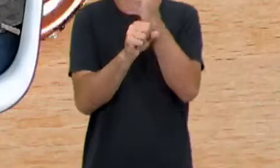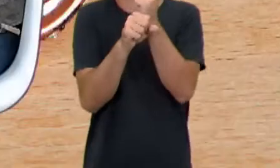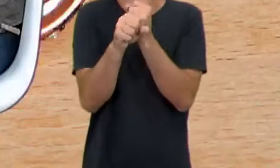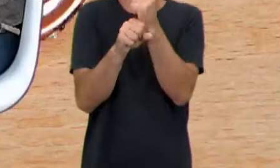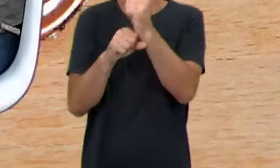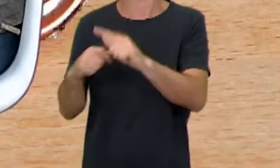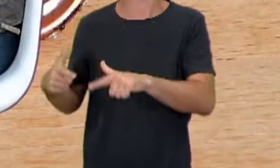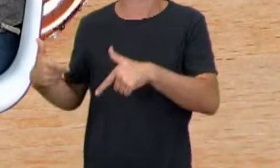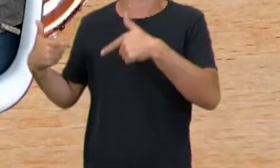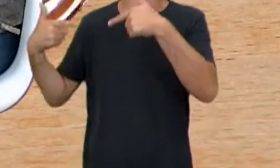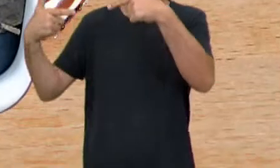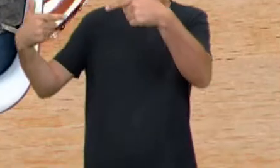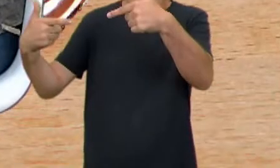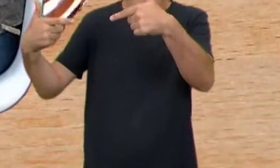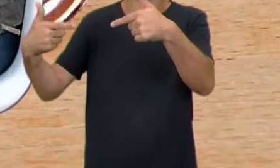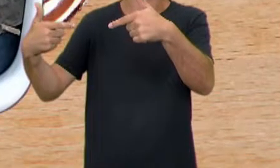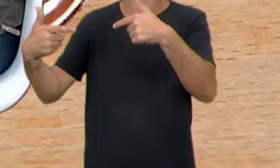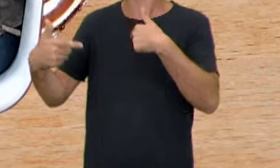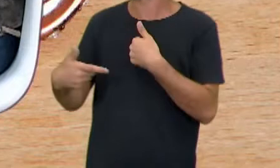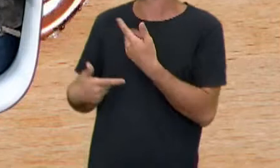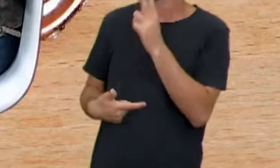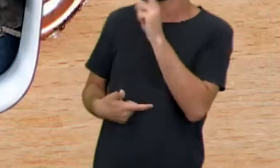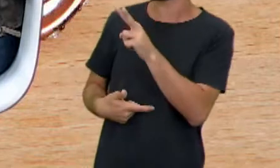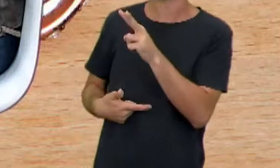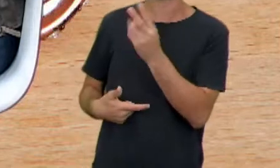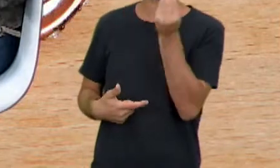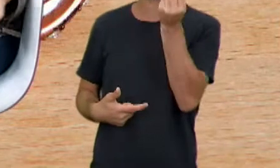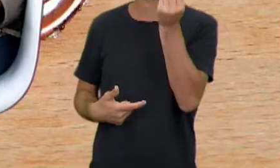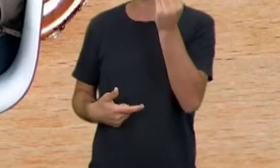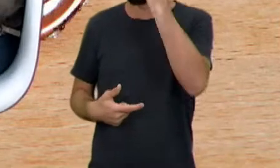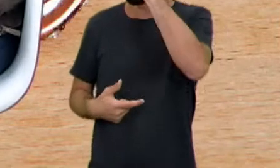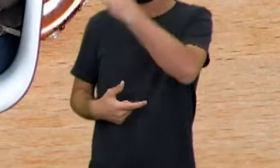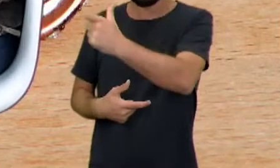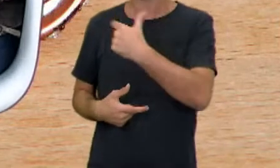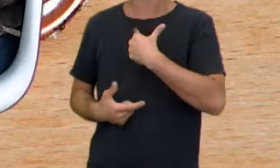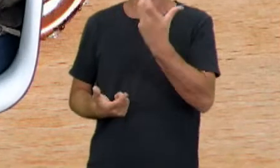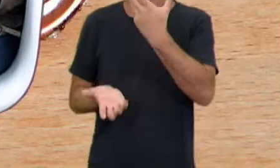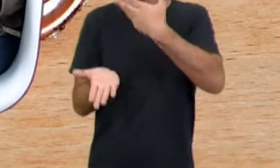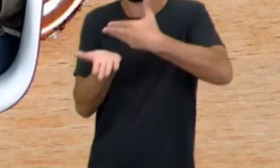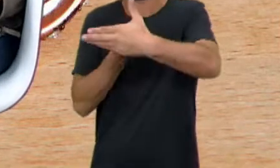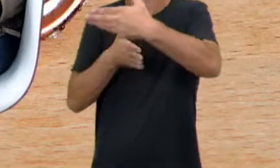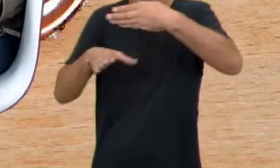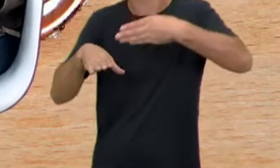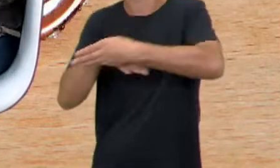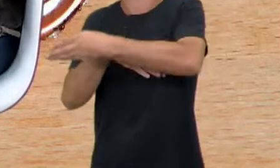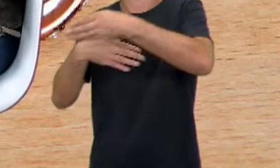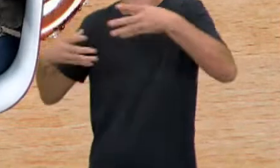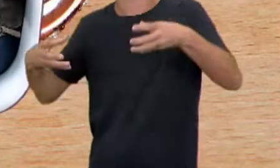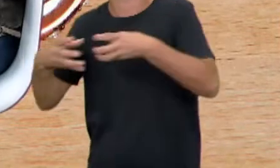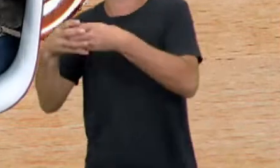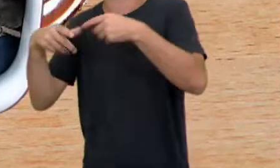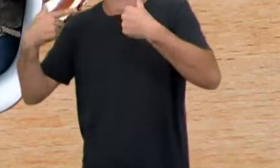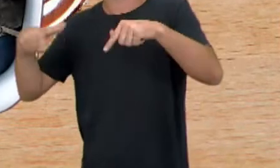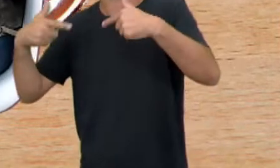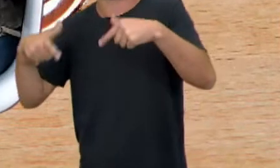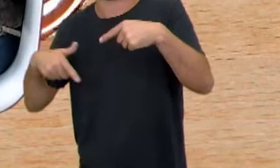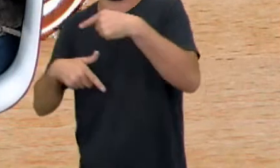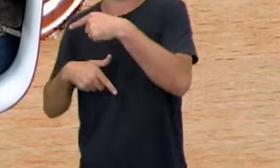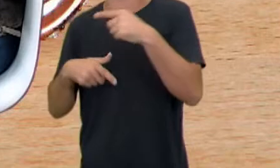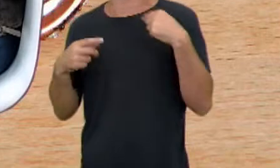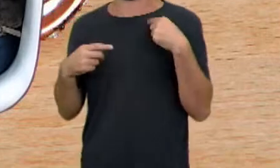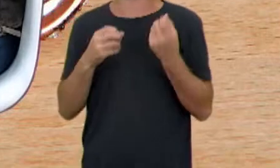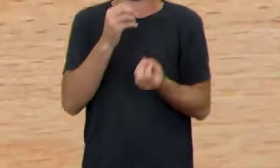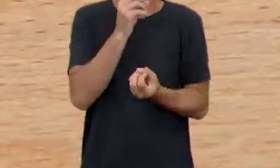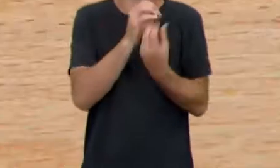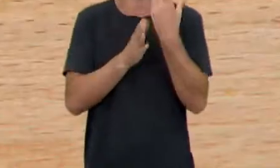porque antes de eu começar o trabalho, o lançamento do calendário, que é um trabalho o foco dele é educacional,